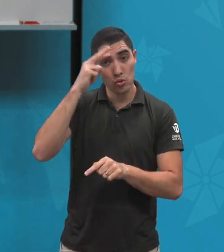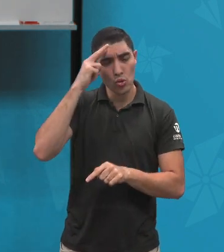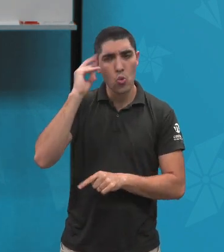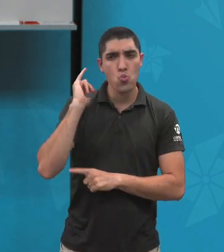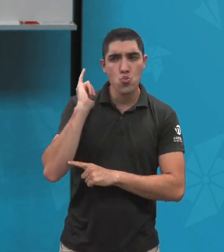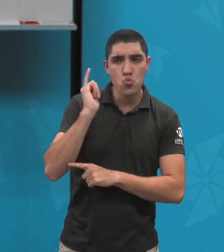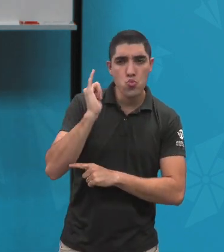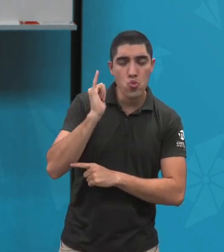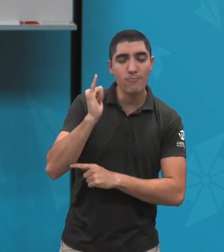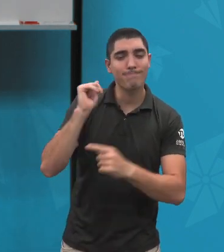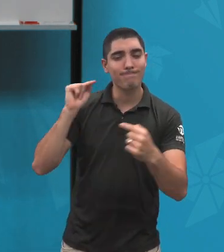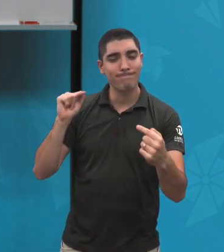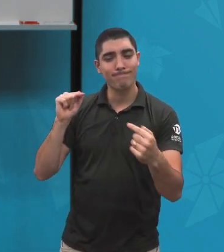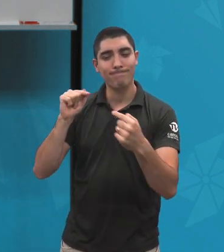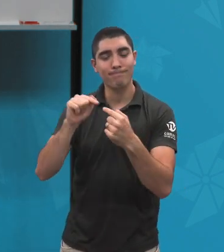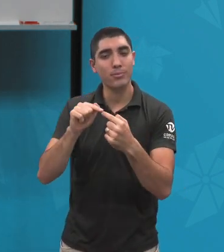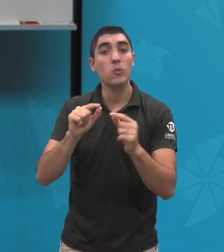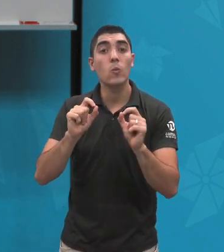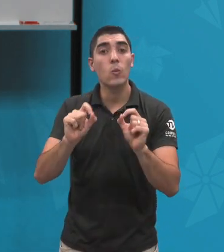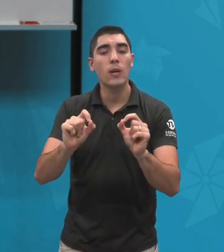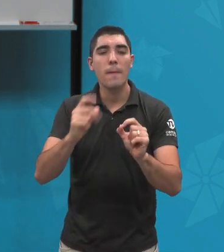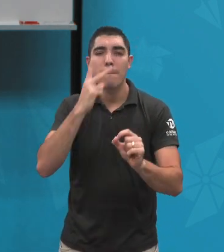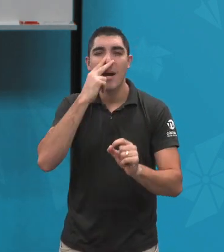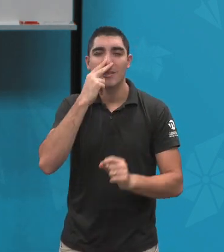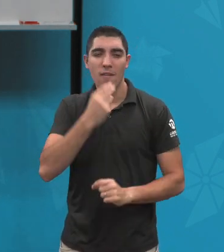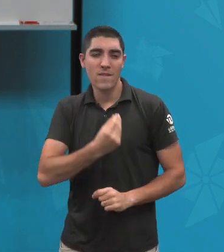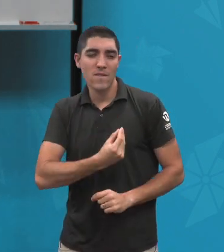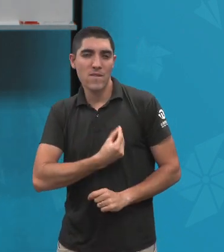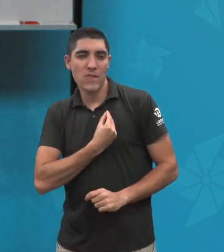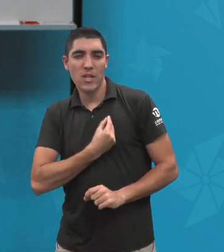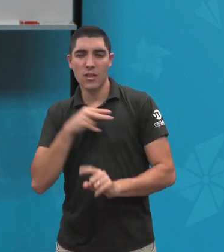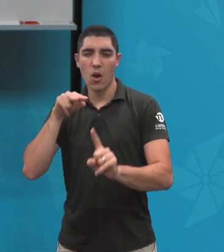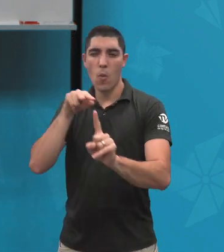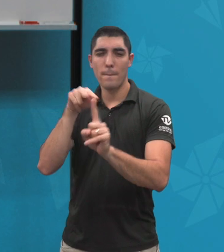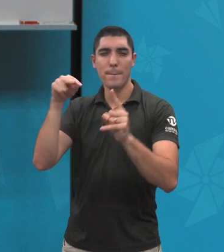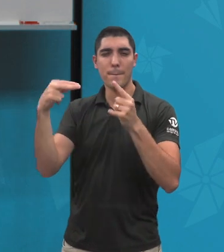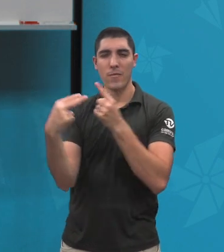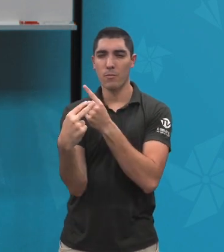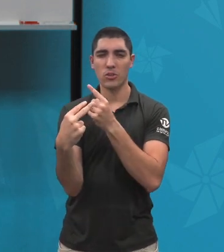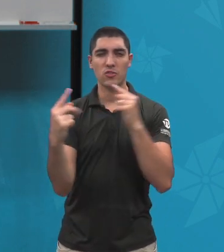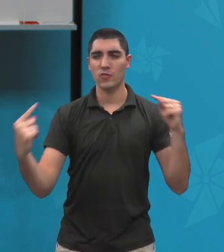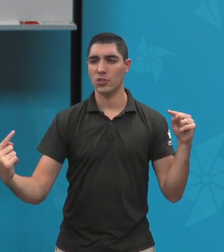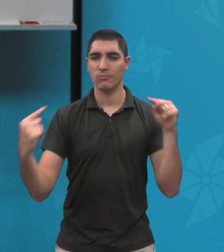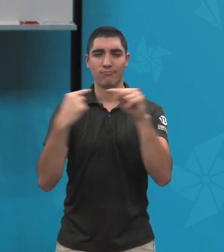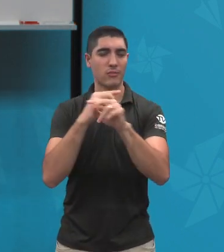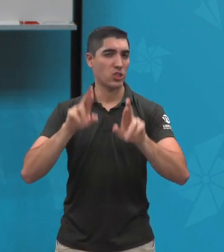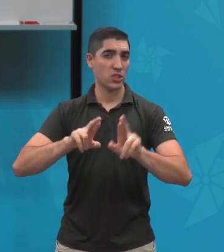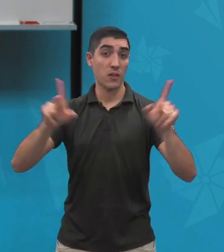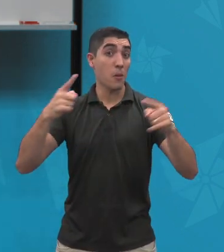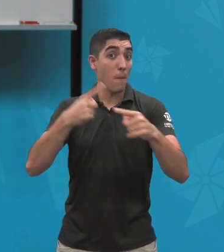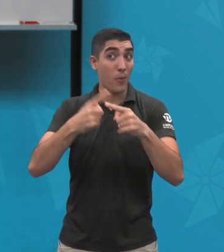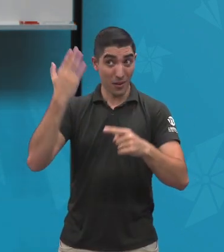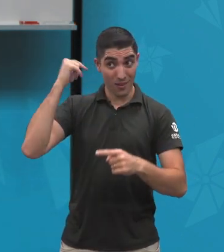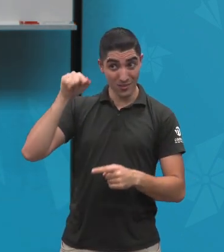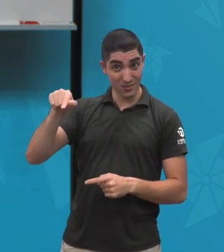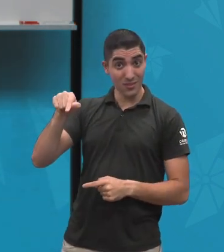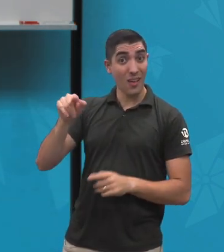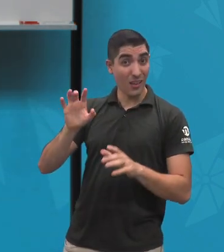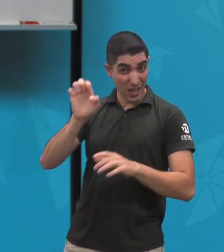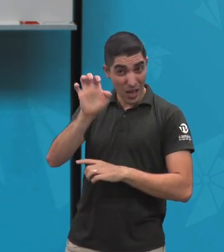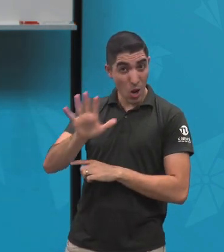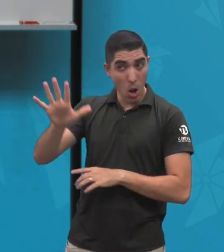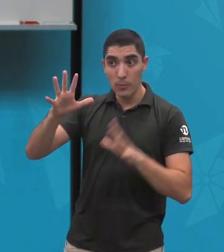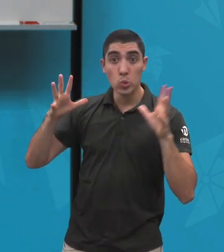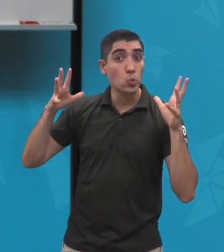que funcionassem como uma espécie de contraponto de vida para aquele momento de morte que todas